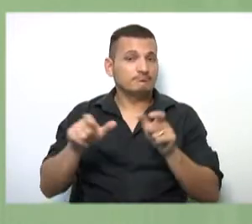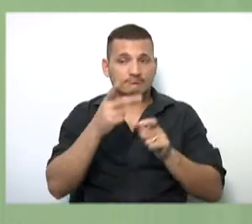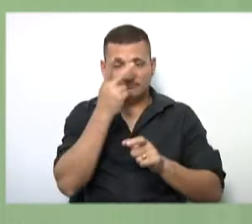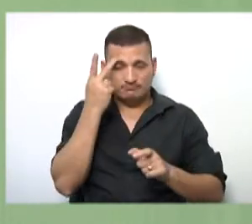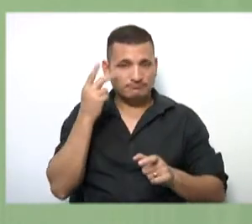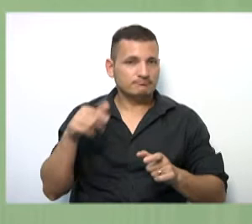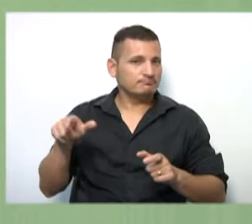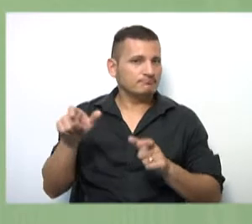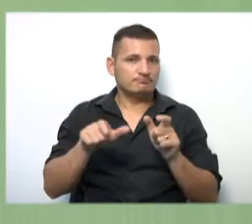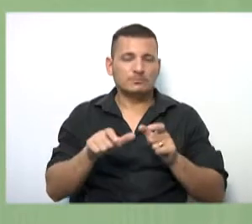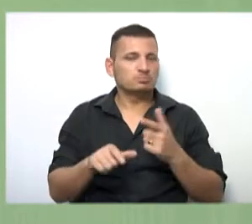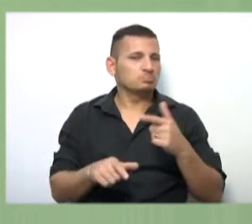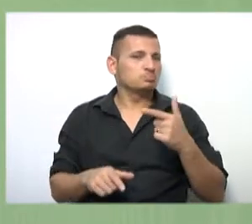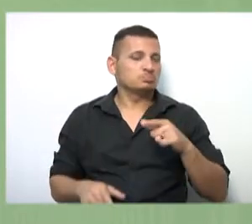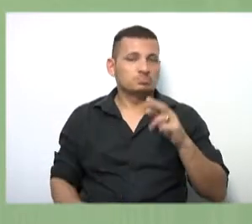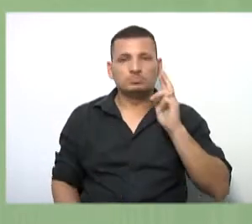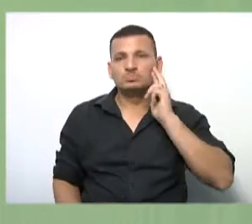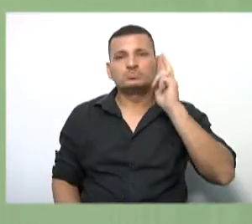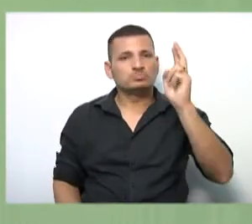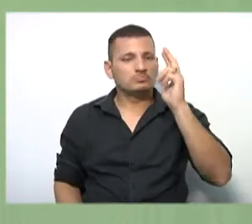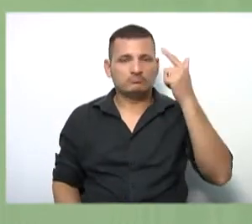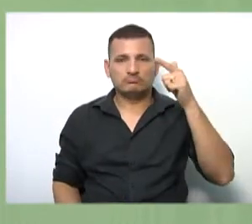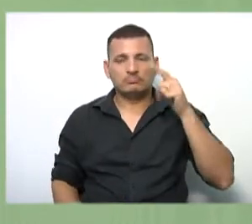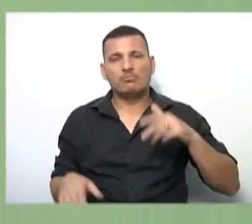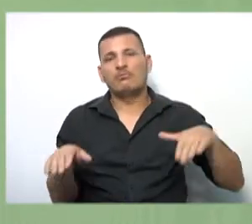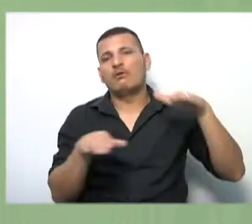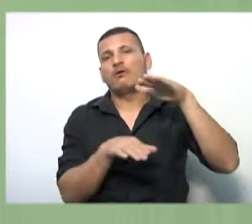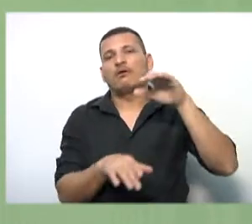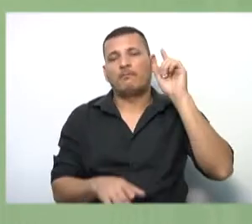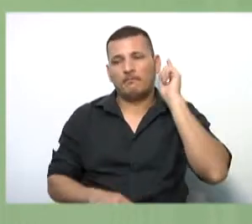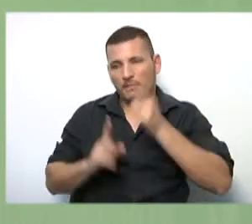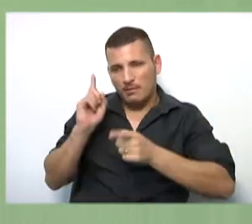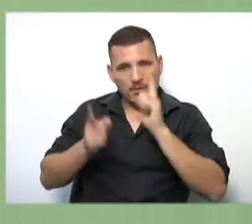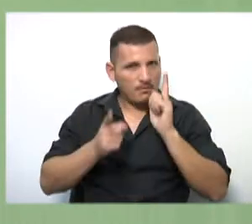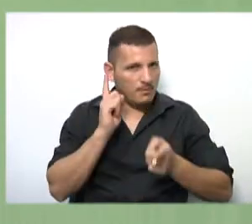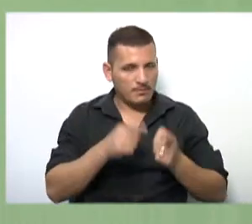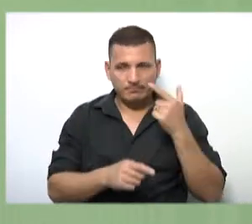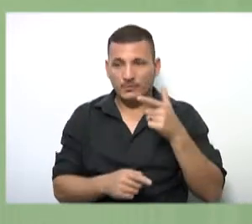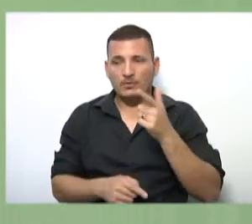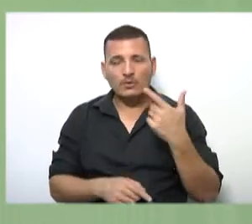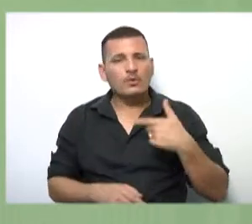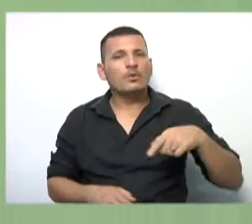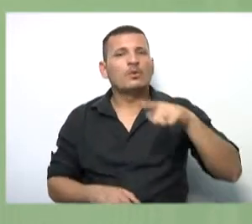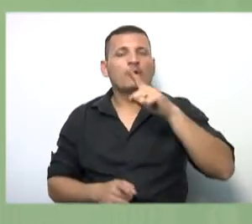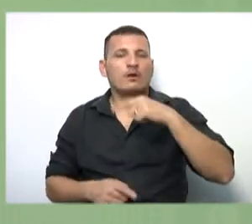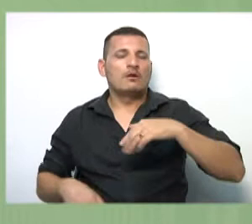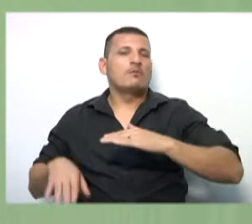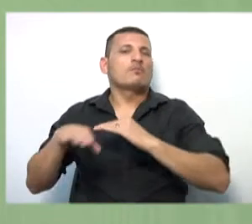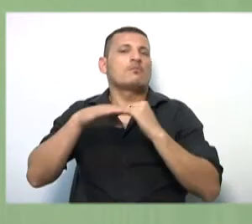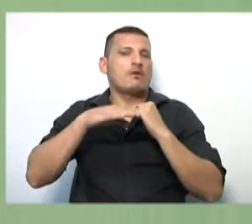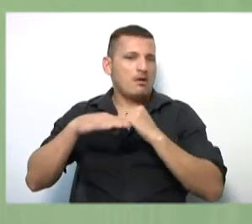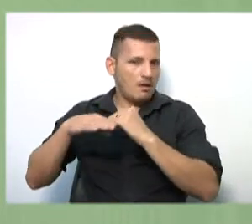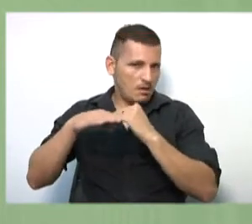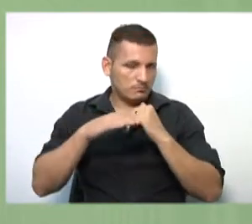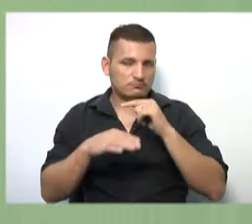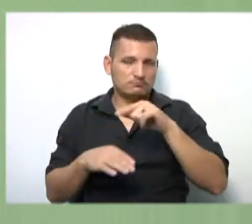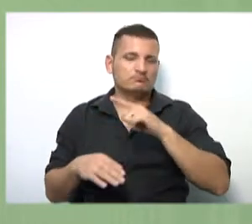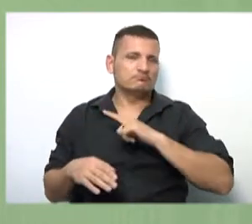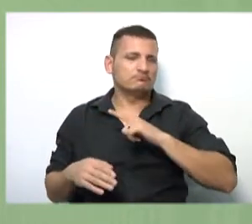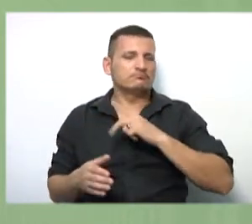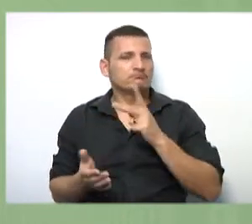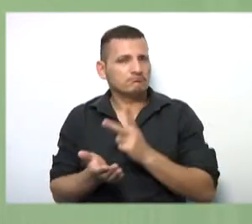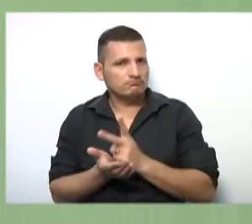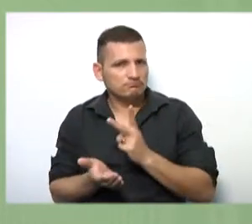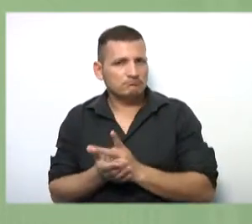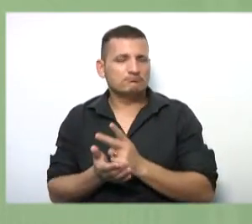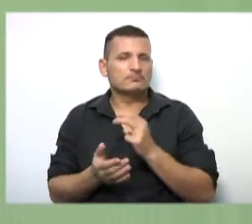ou proprietário. Todos são proprietários. Todos os associados têm o mesmo poder de decisão, e isso é o